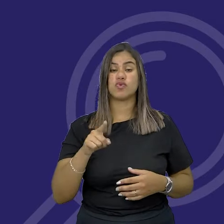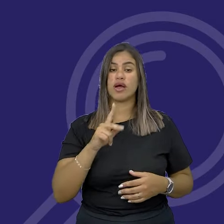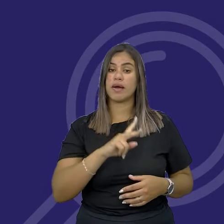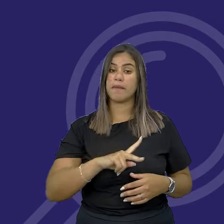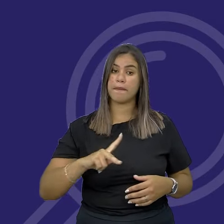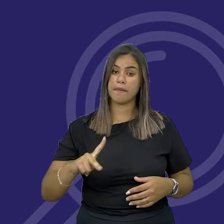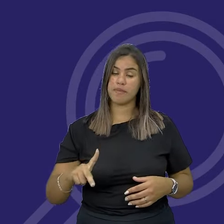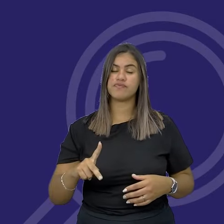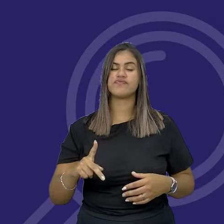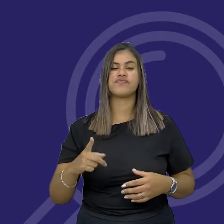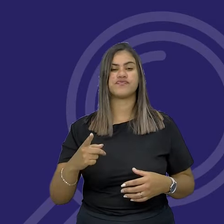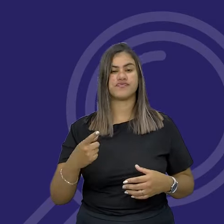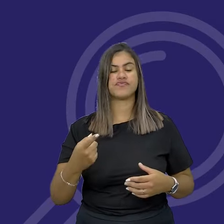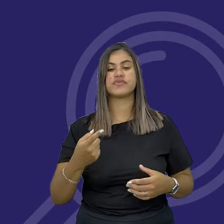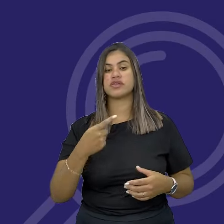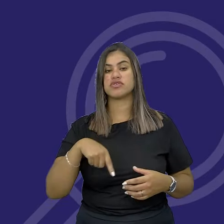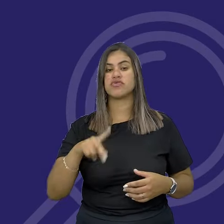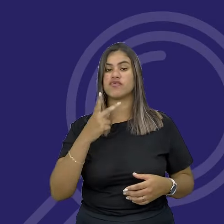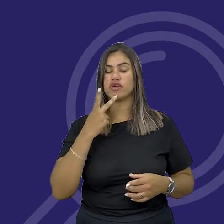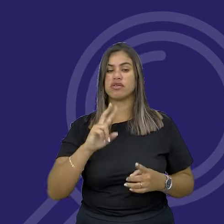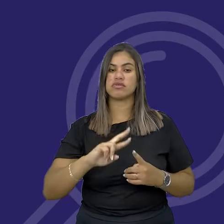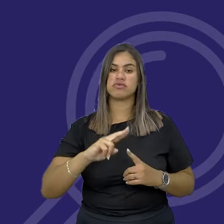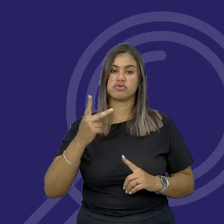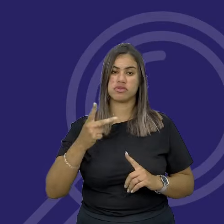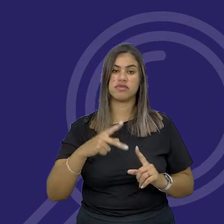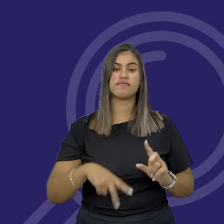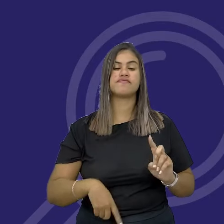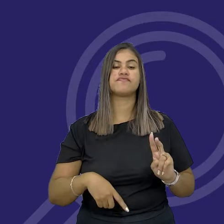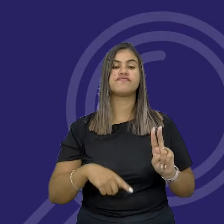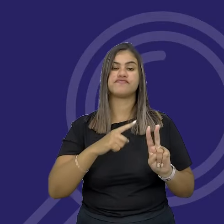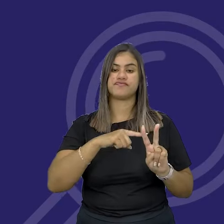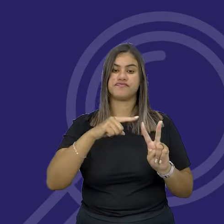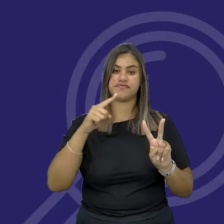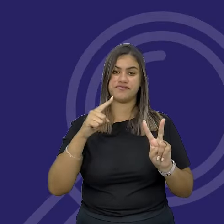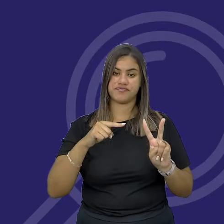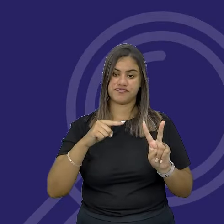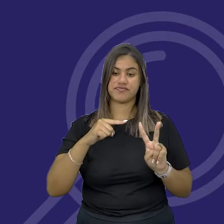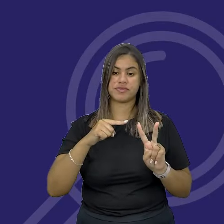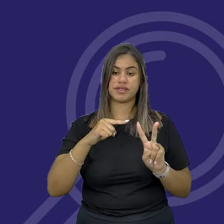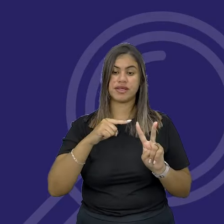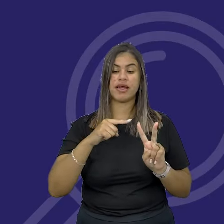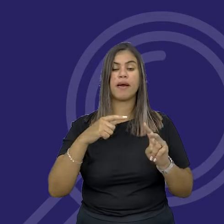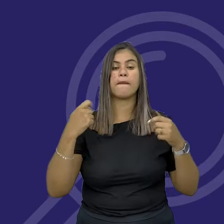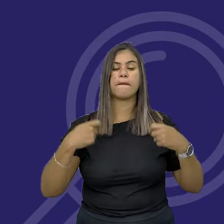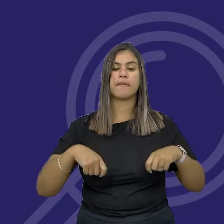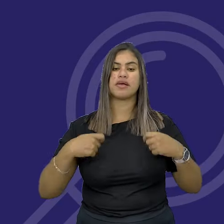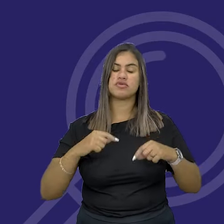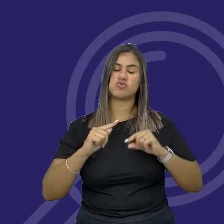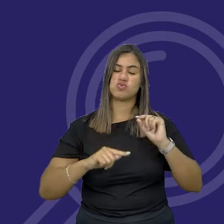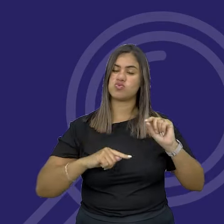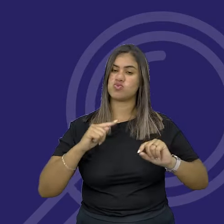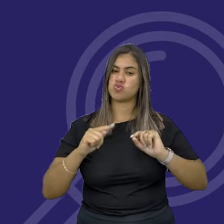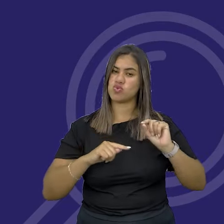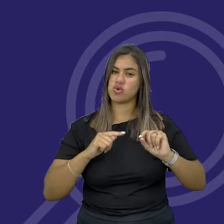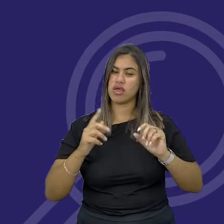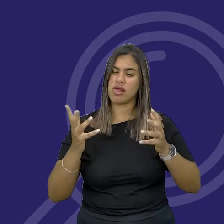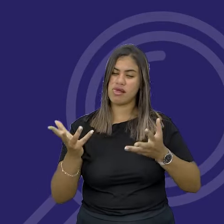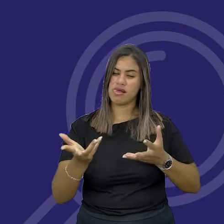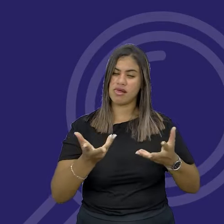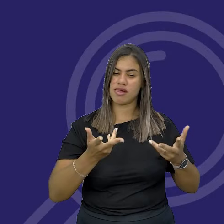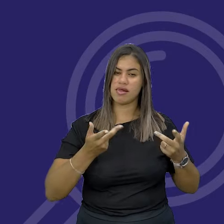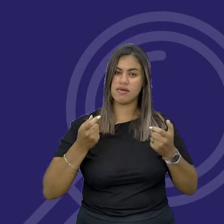de potenciação e radiação, é muito importante puxar esse momento para a